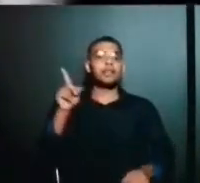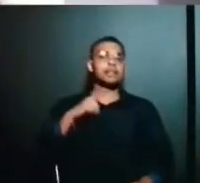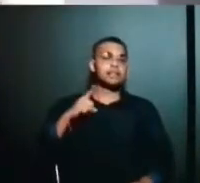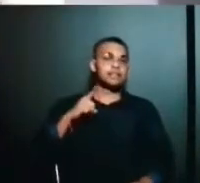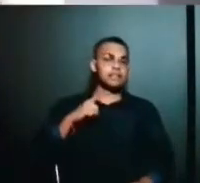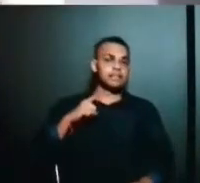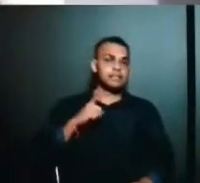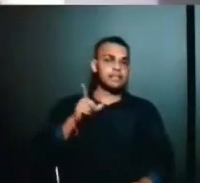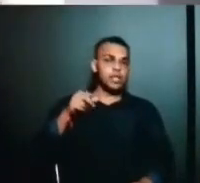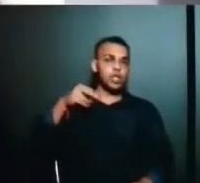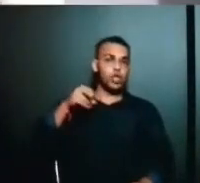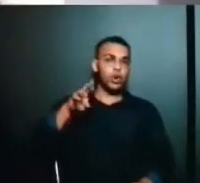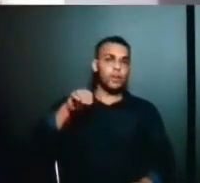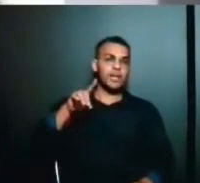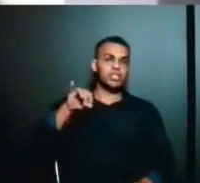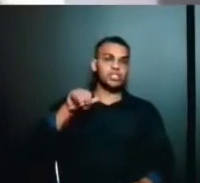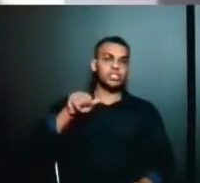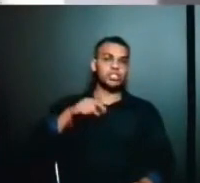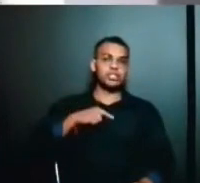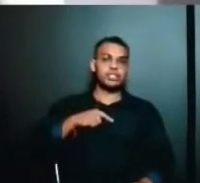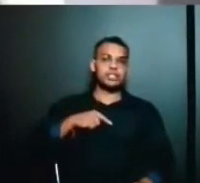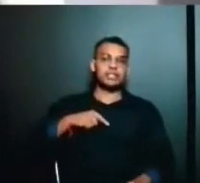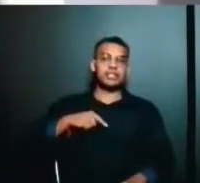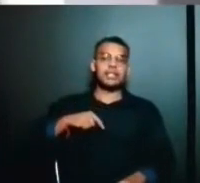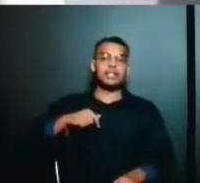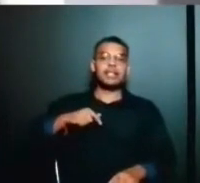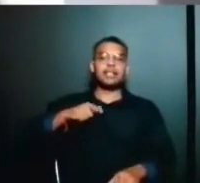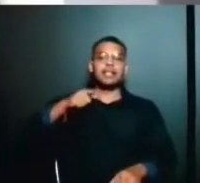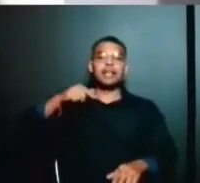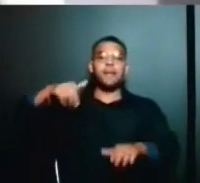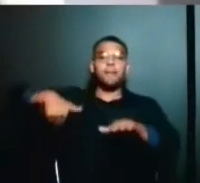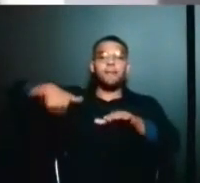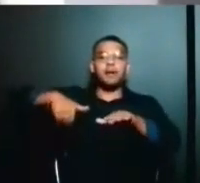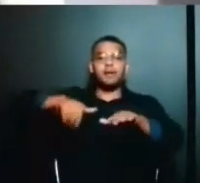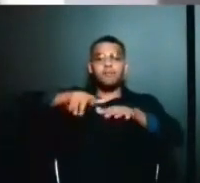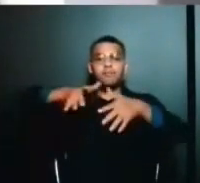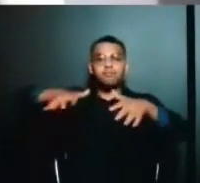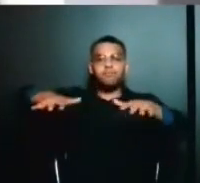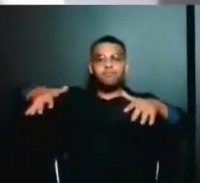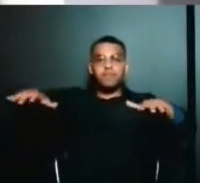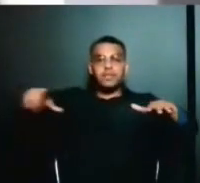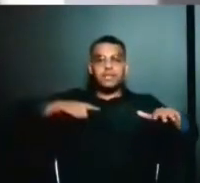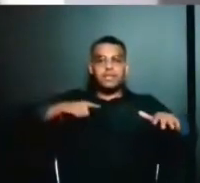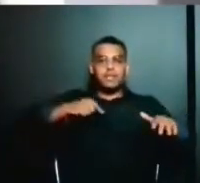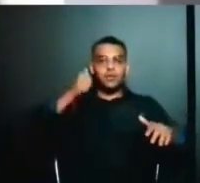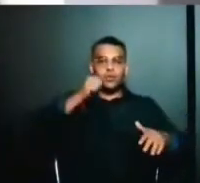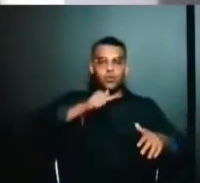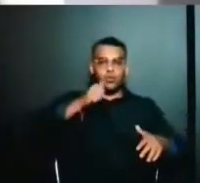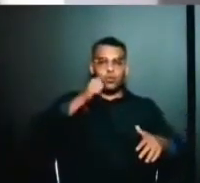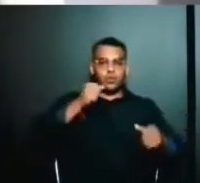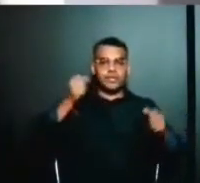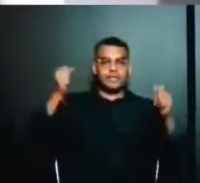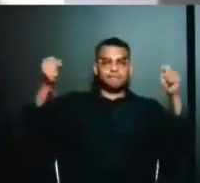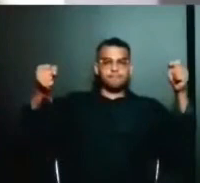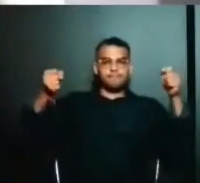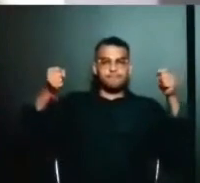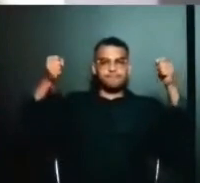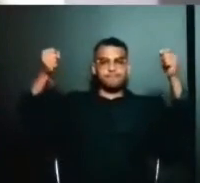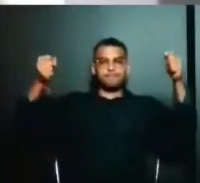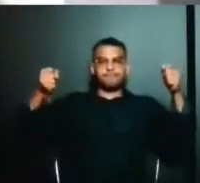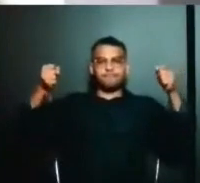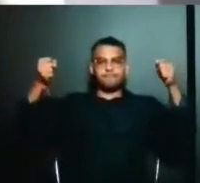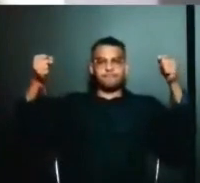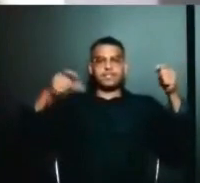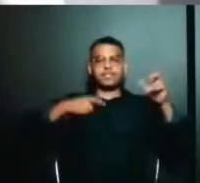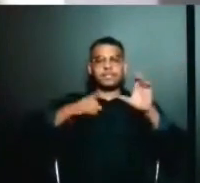alguma mulher ali? Meninos de 19, 20 anos, defendendo a nossa liberdade hoje de